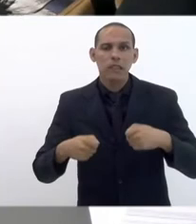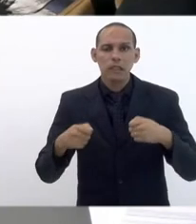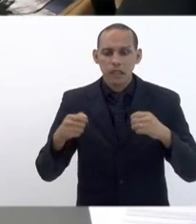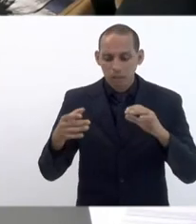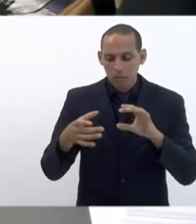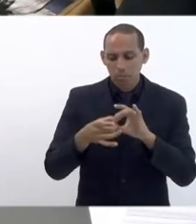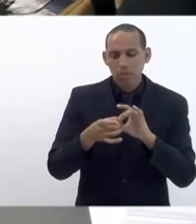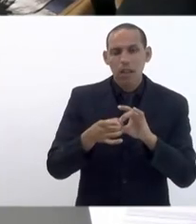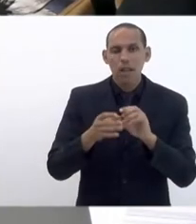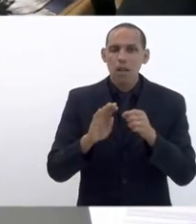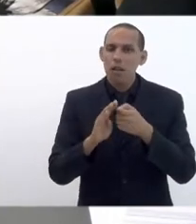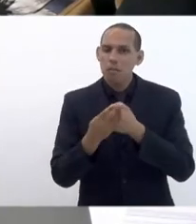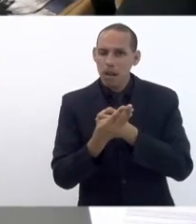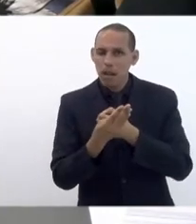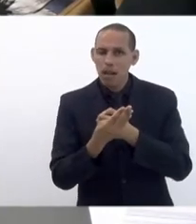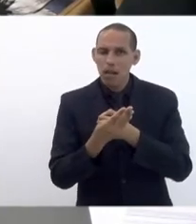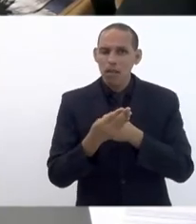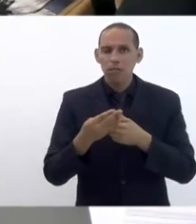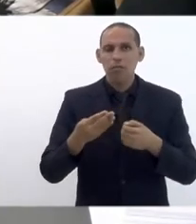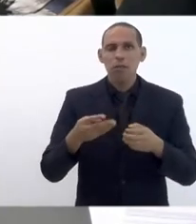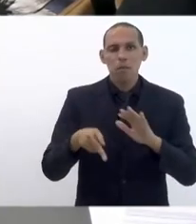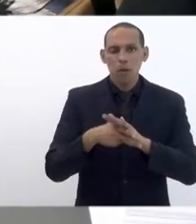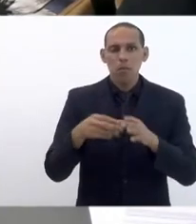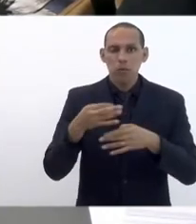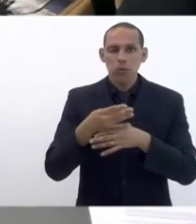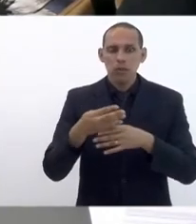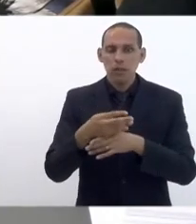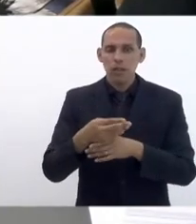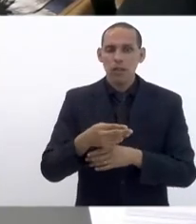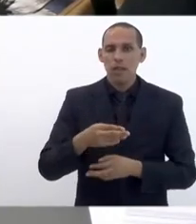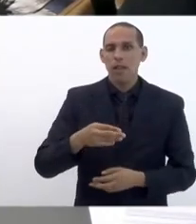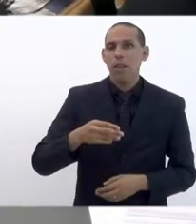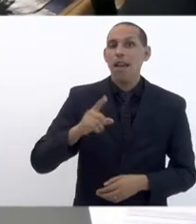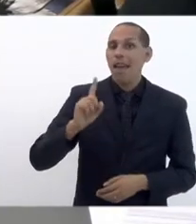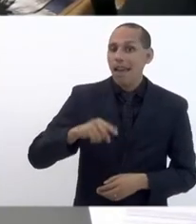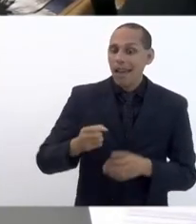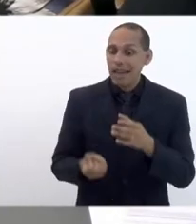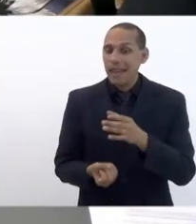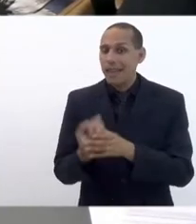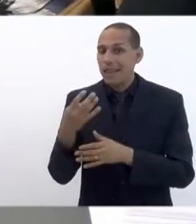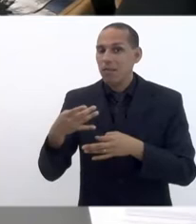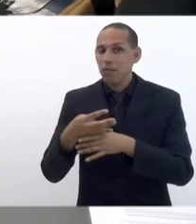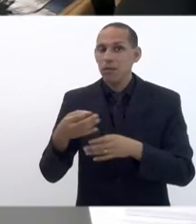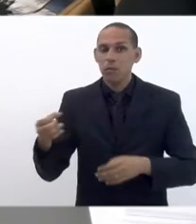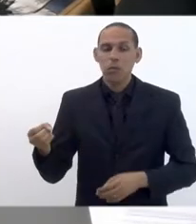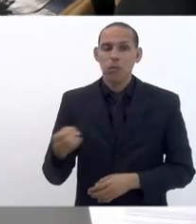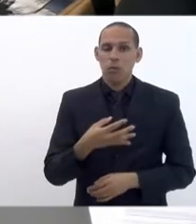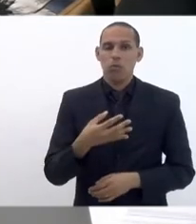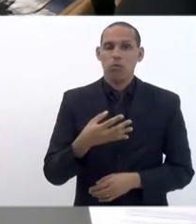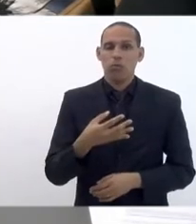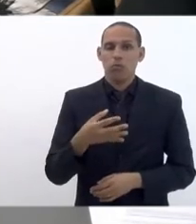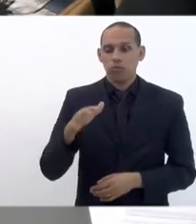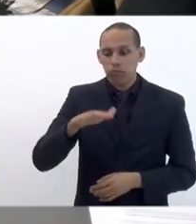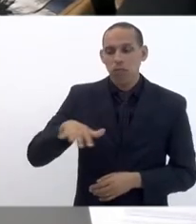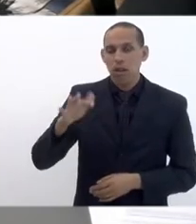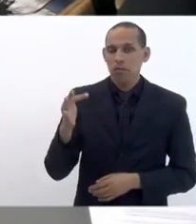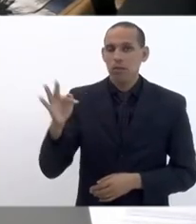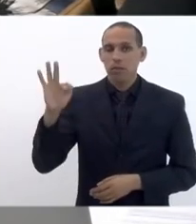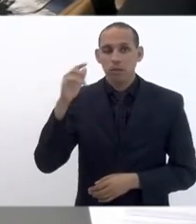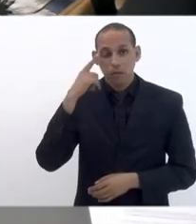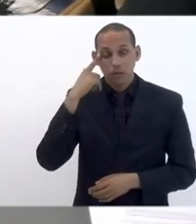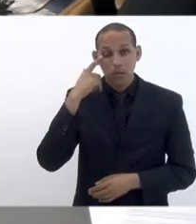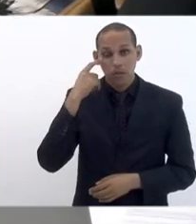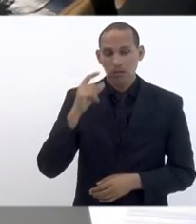de bairros de um município. A gente não está falando em criação de município novo, que isso seria de âmbito federal, é outra história. O que a